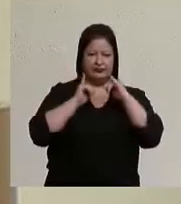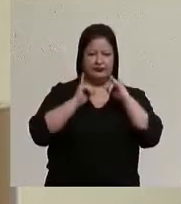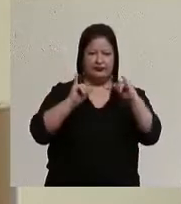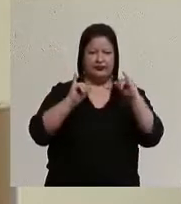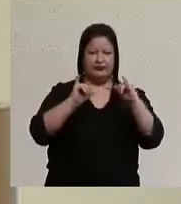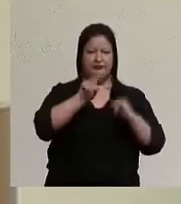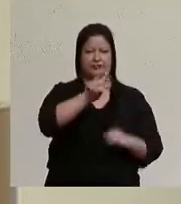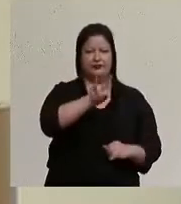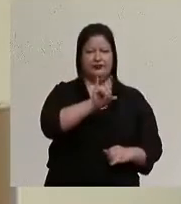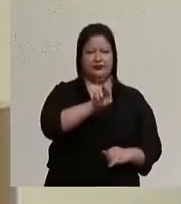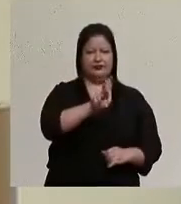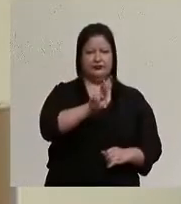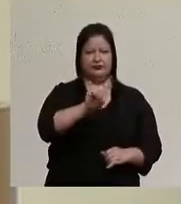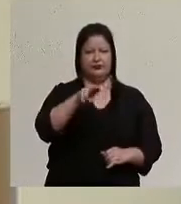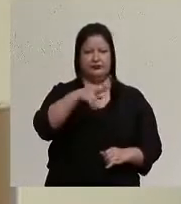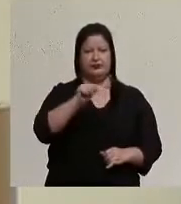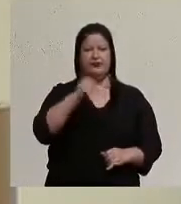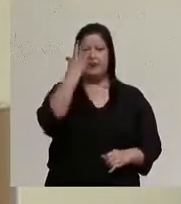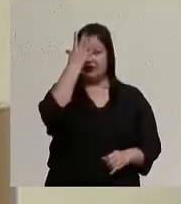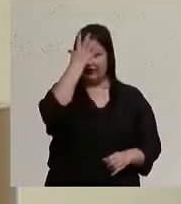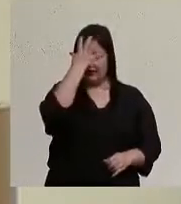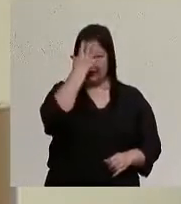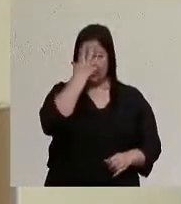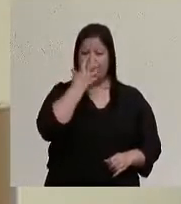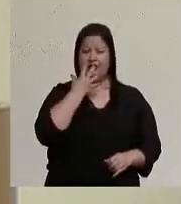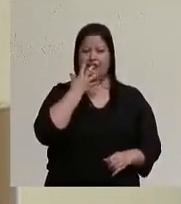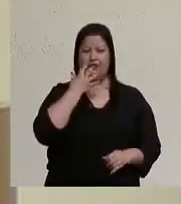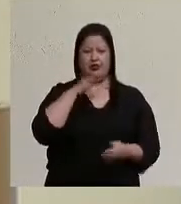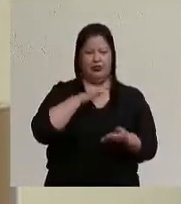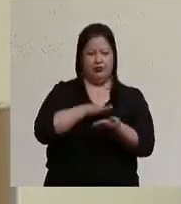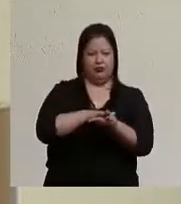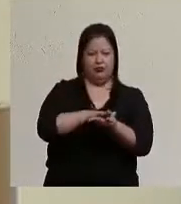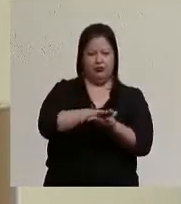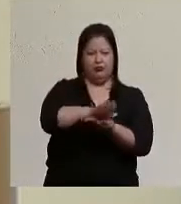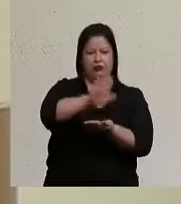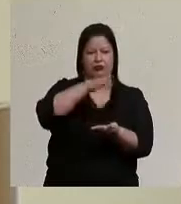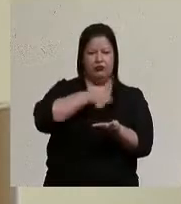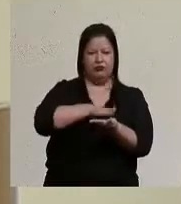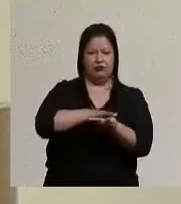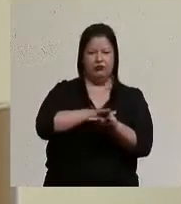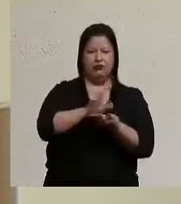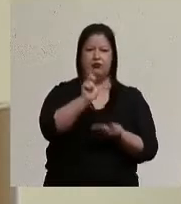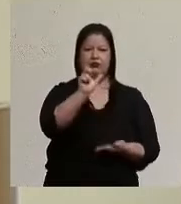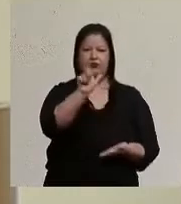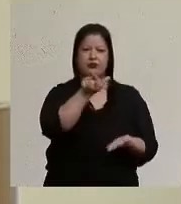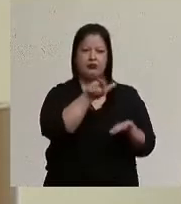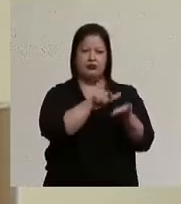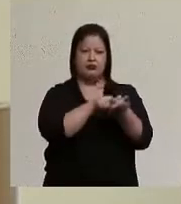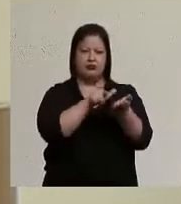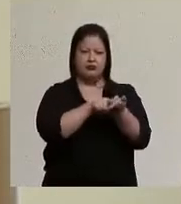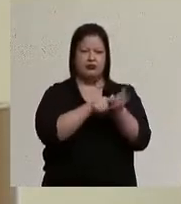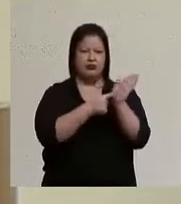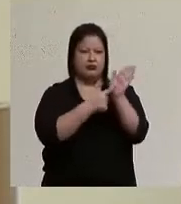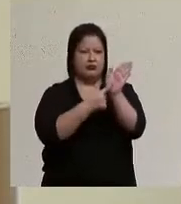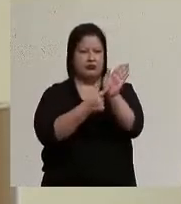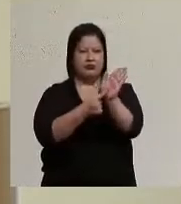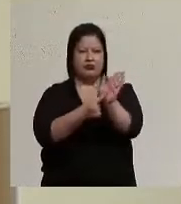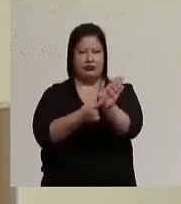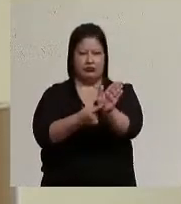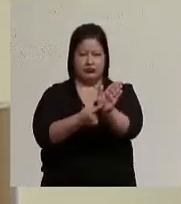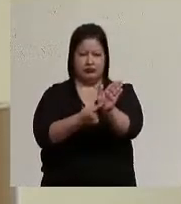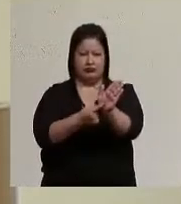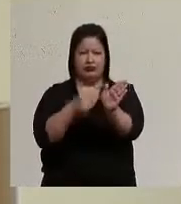falou de um caso que é um cara que é sério nós caminhamos um cartãozinho aqui primeiro eu vou